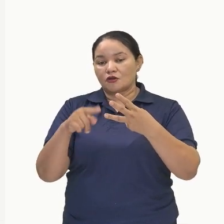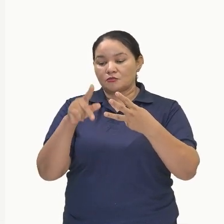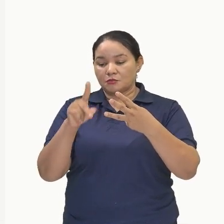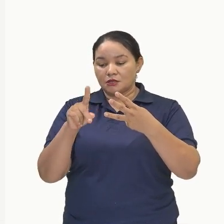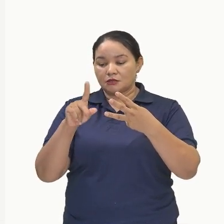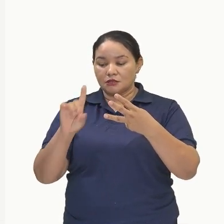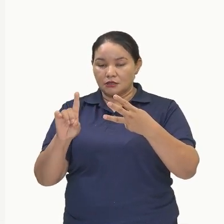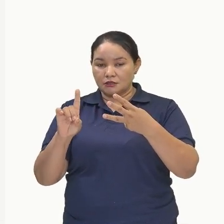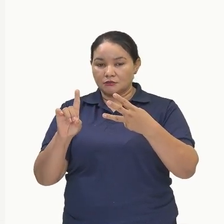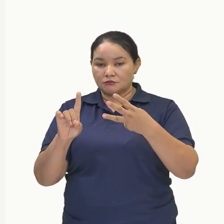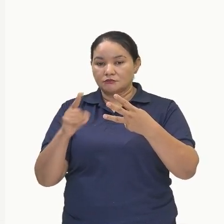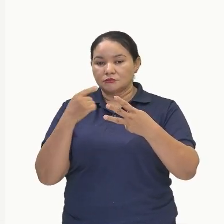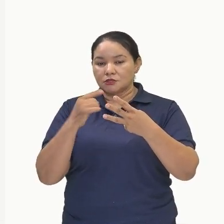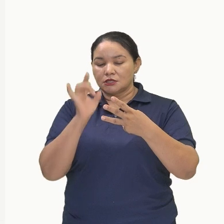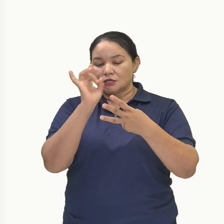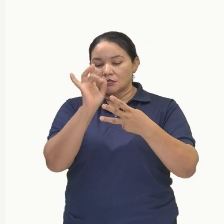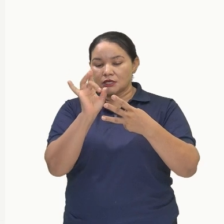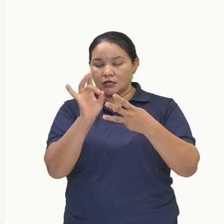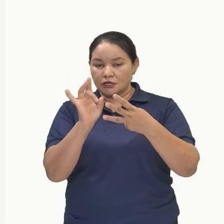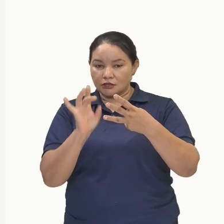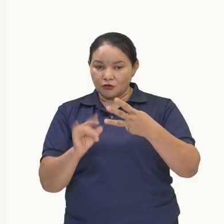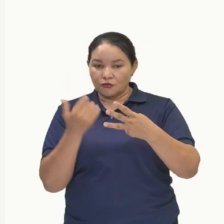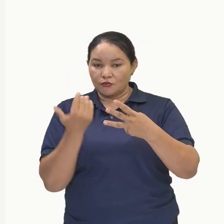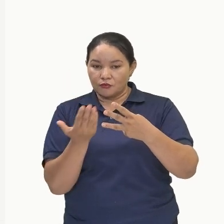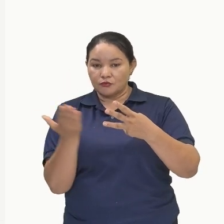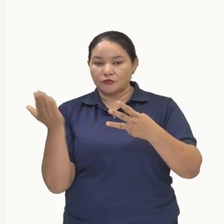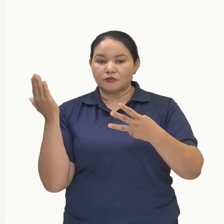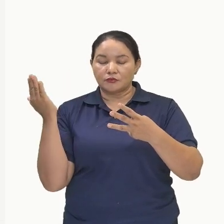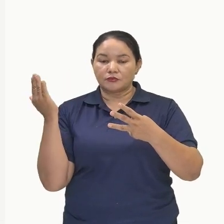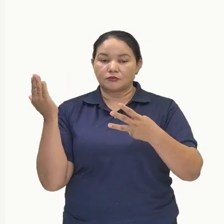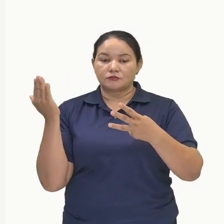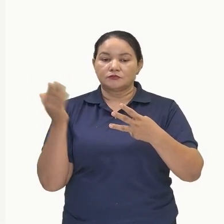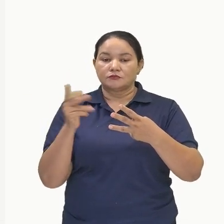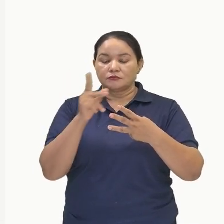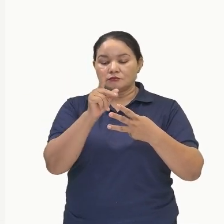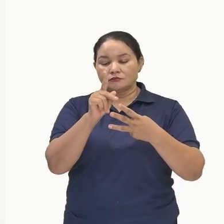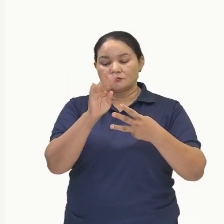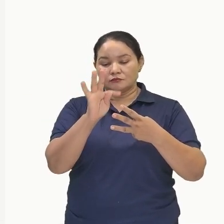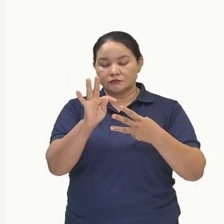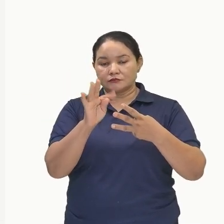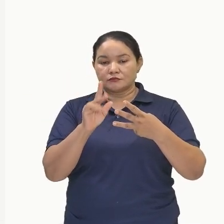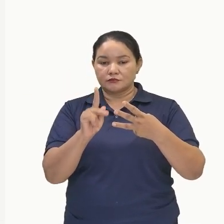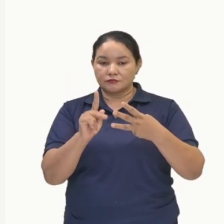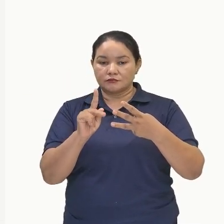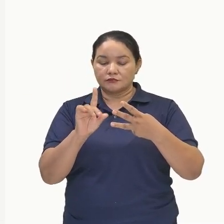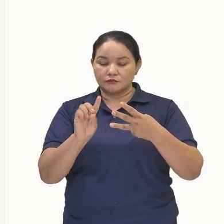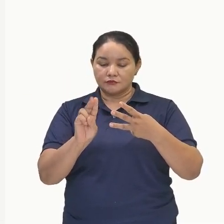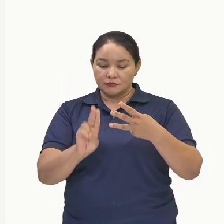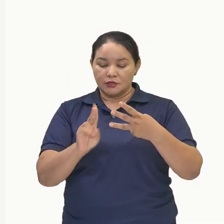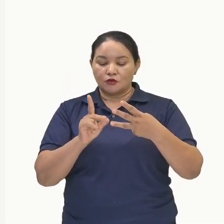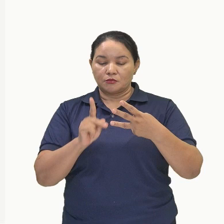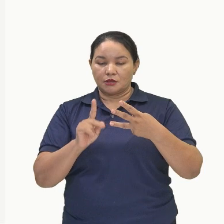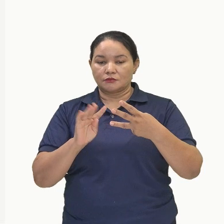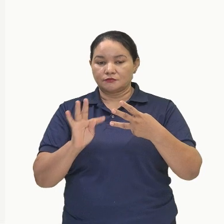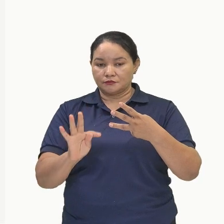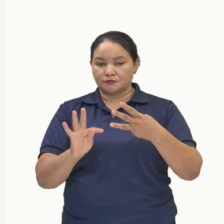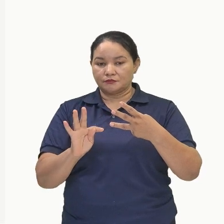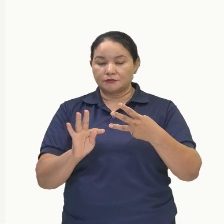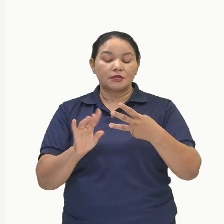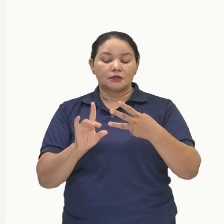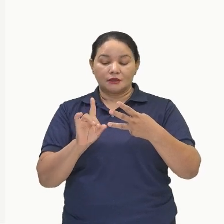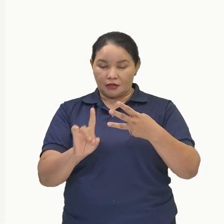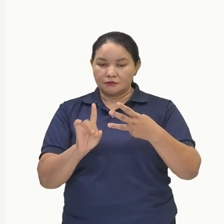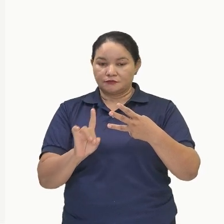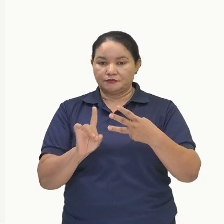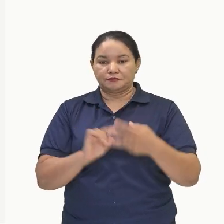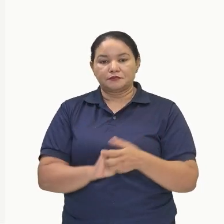PT é a potência total, PU é a potência útil e PD é a potência dissipada. Todas medidas na